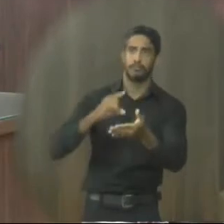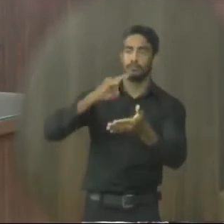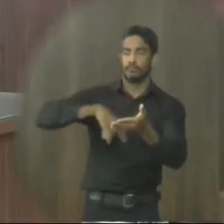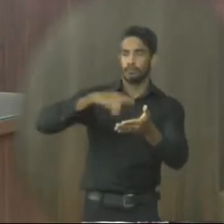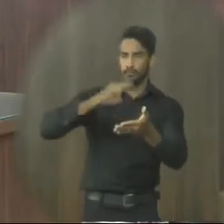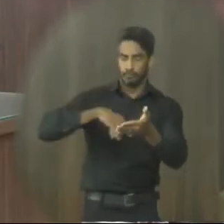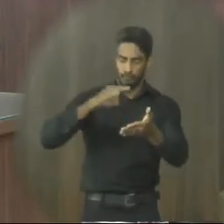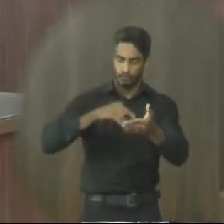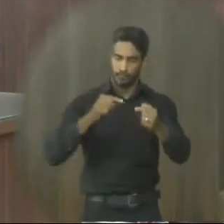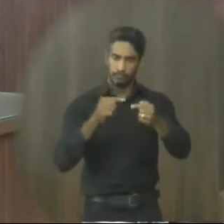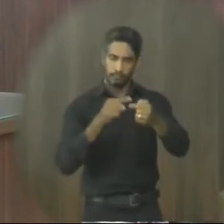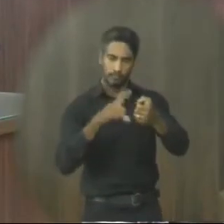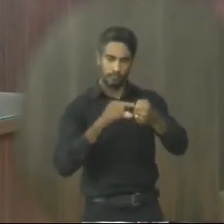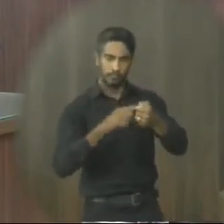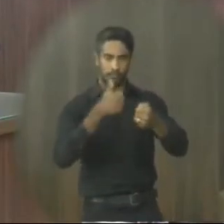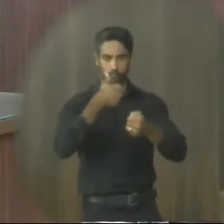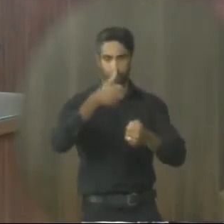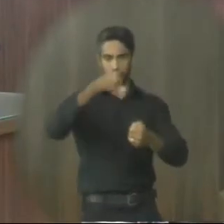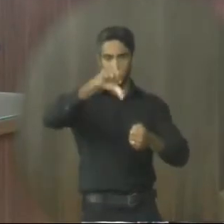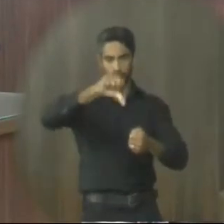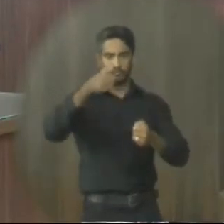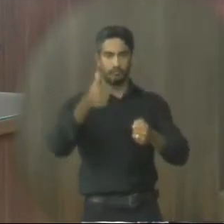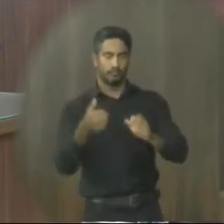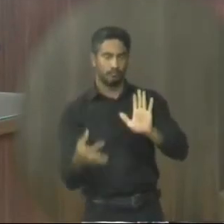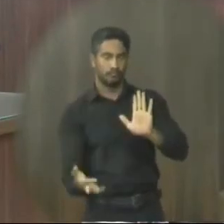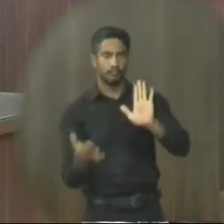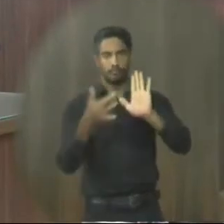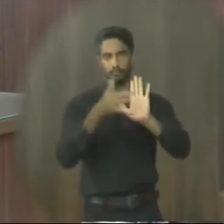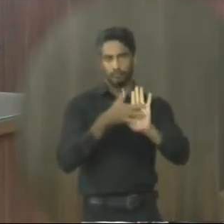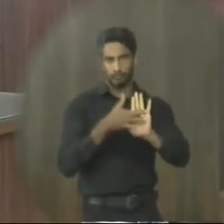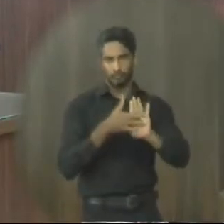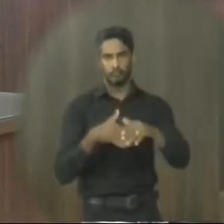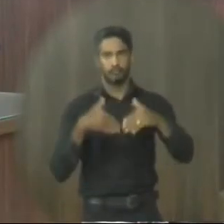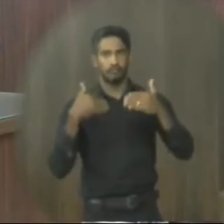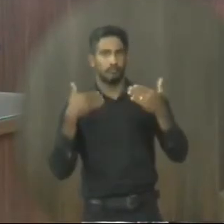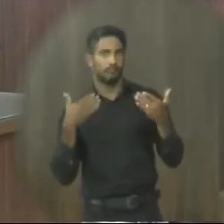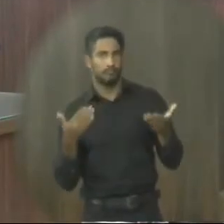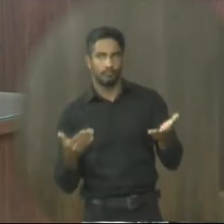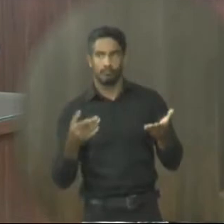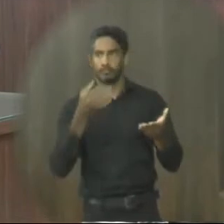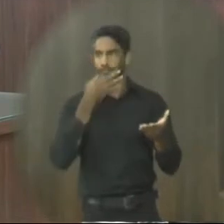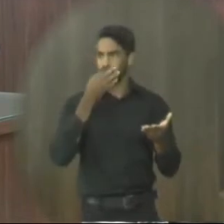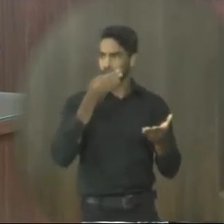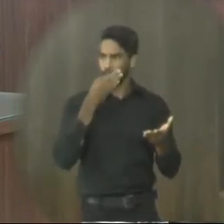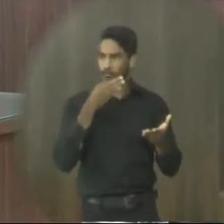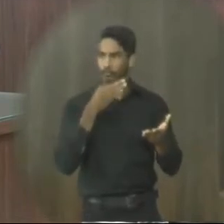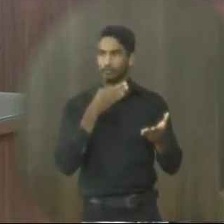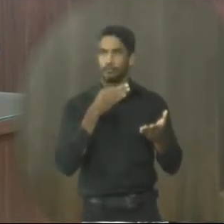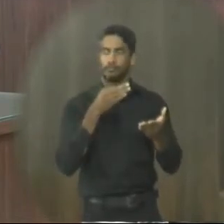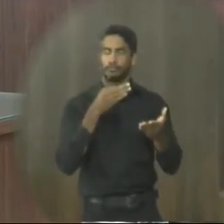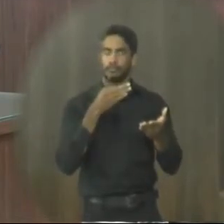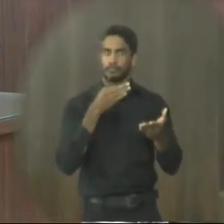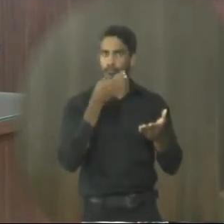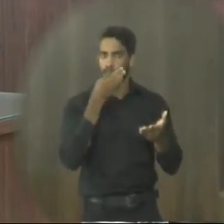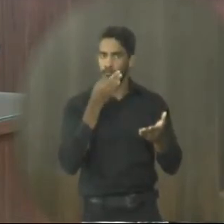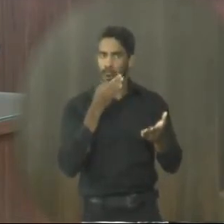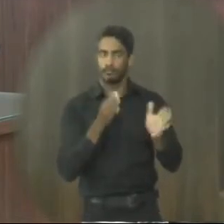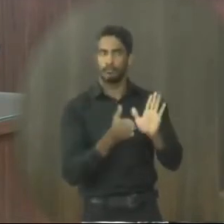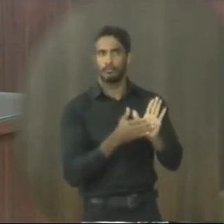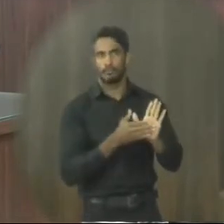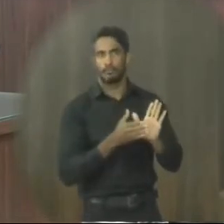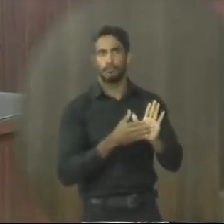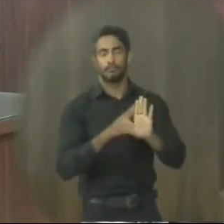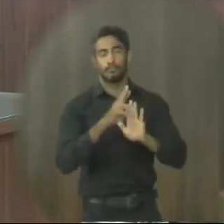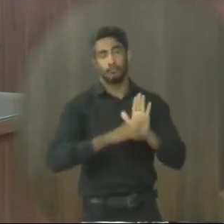adequada nos termos do artigo 192 do regime interno. Nesse passo, opinamos se importasse a proposição do